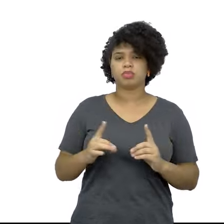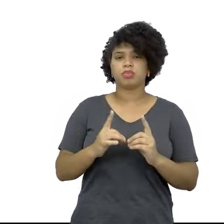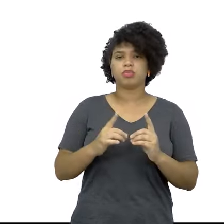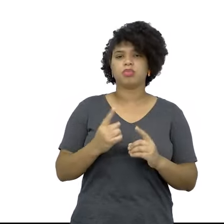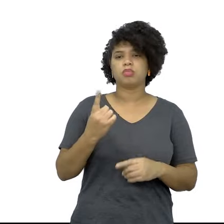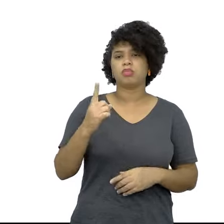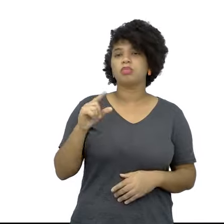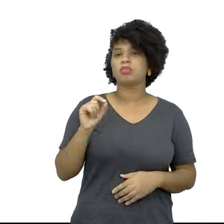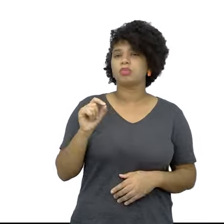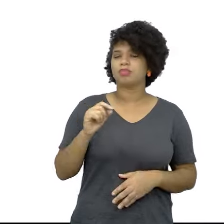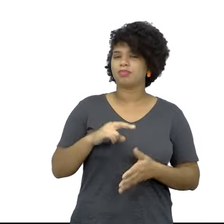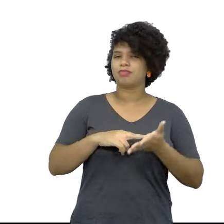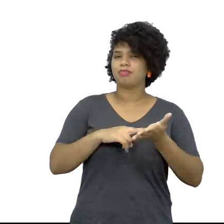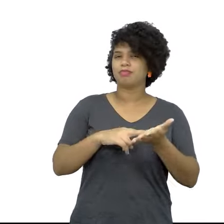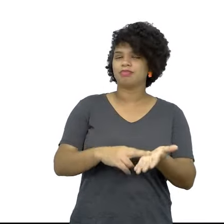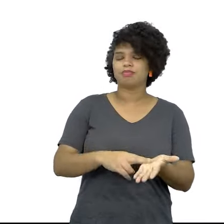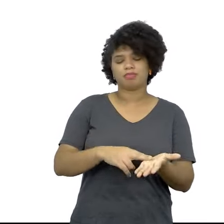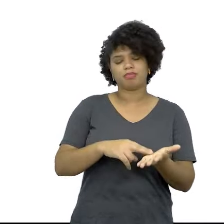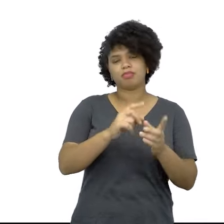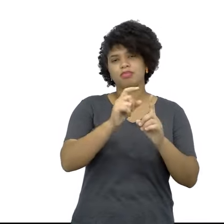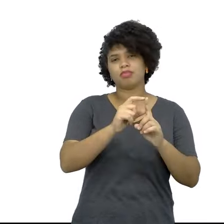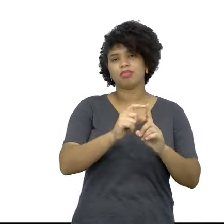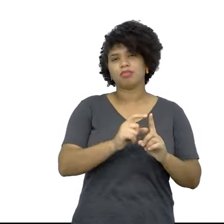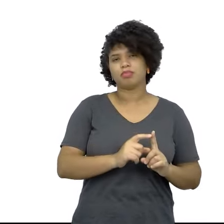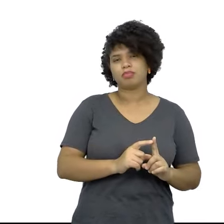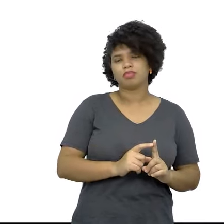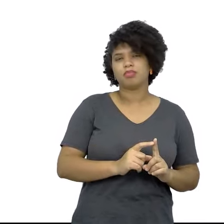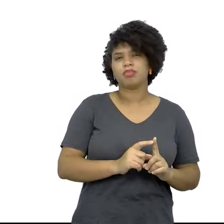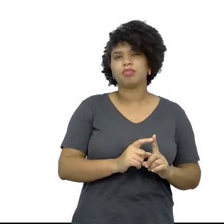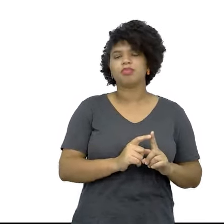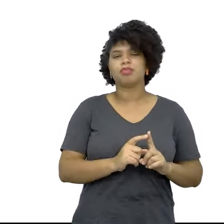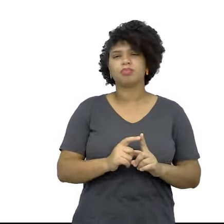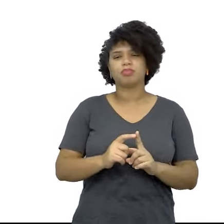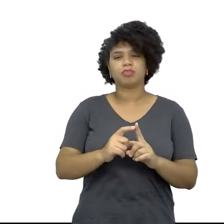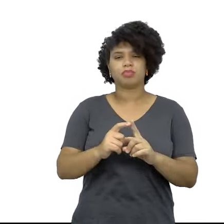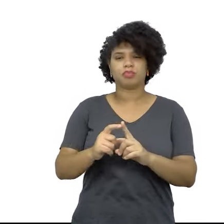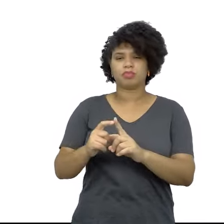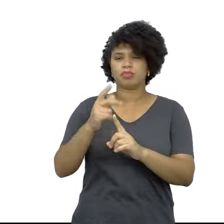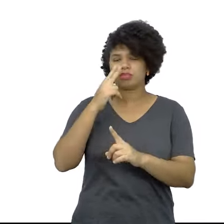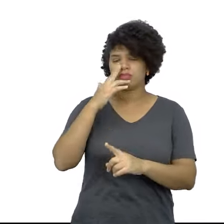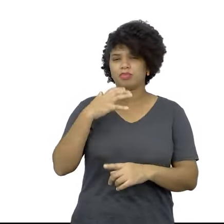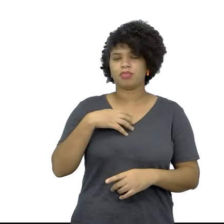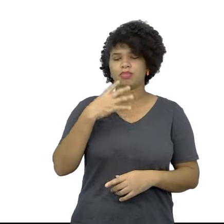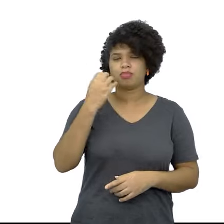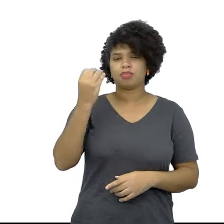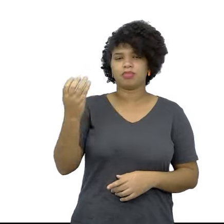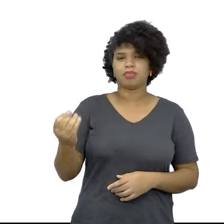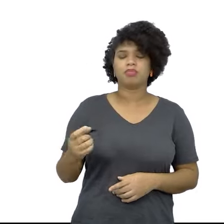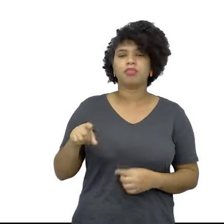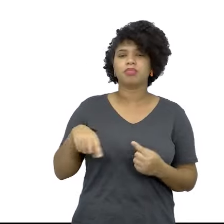cartas, as palavras que viajam, considerando o propósito comunicativo e também o propósito